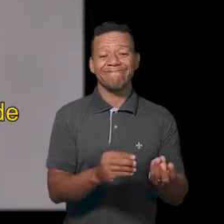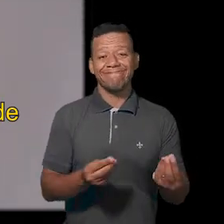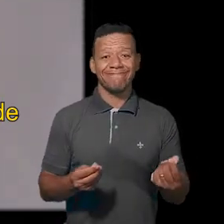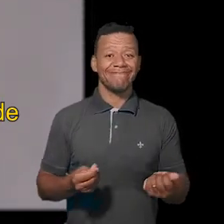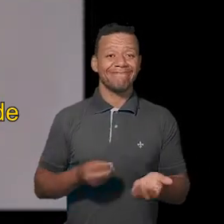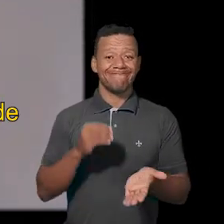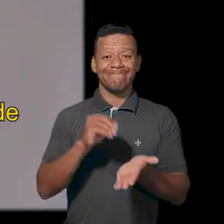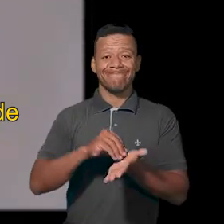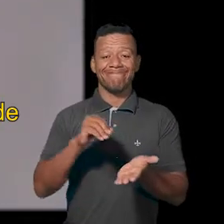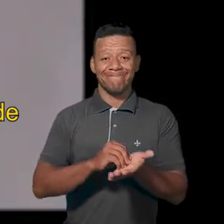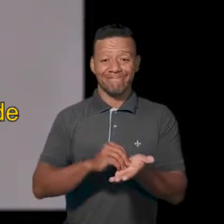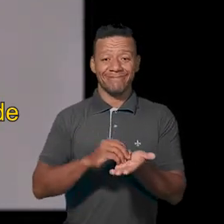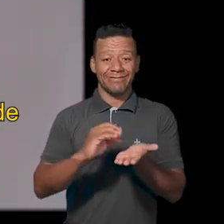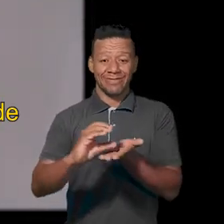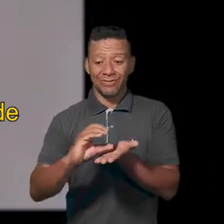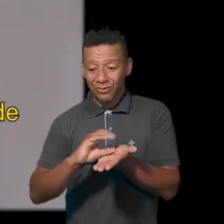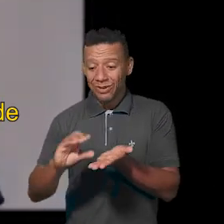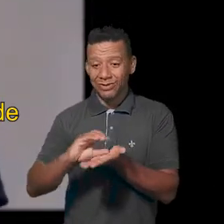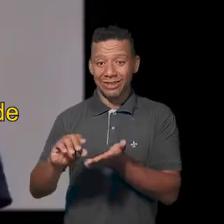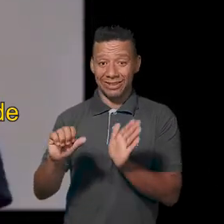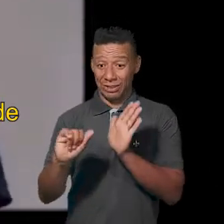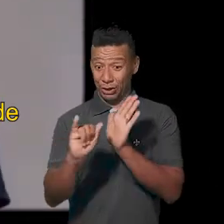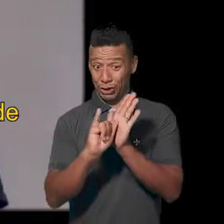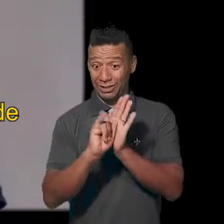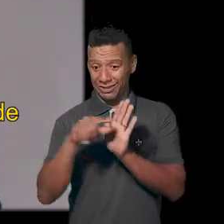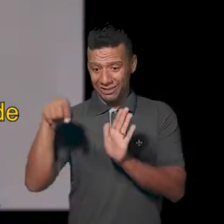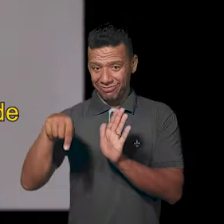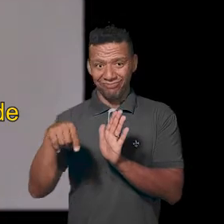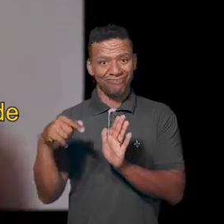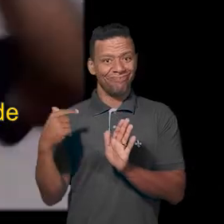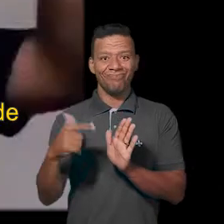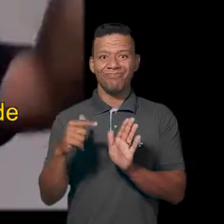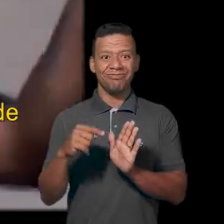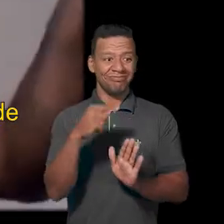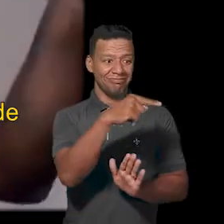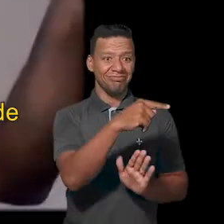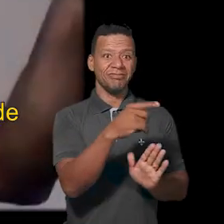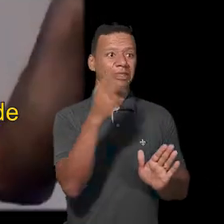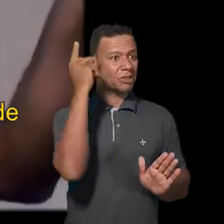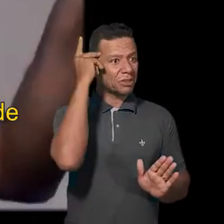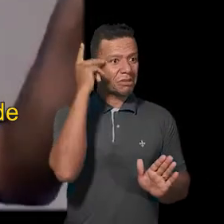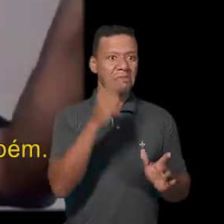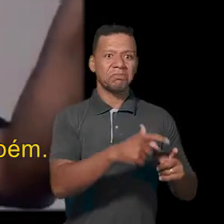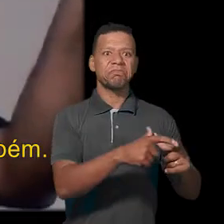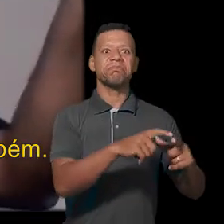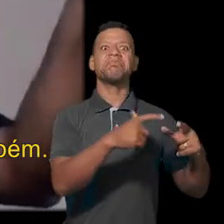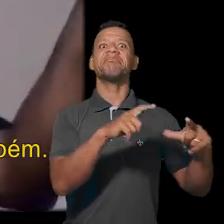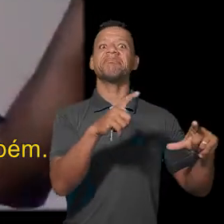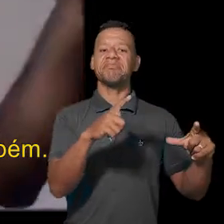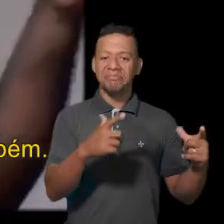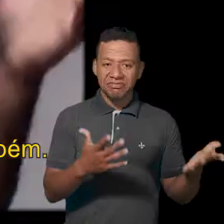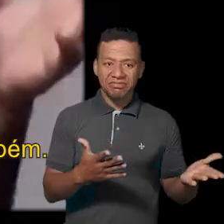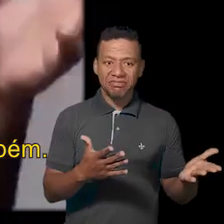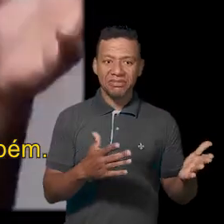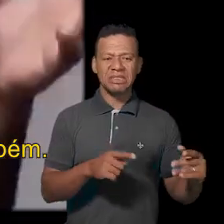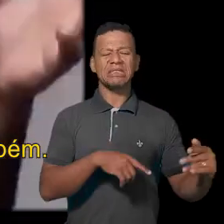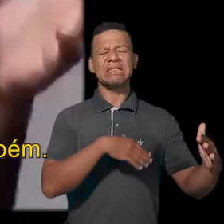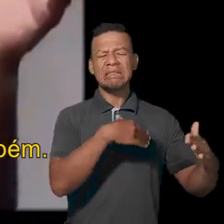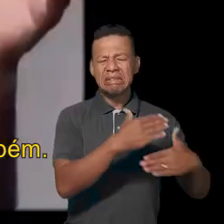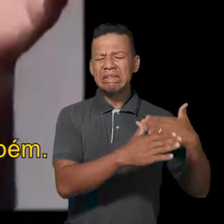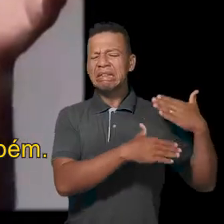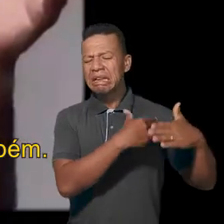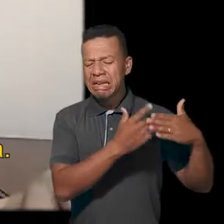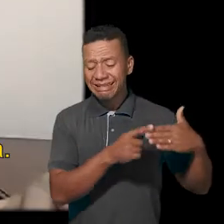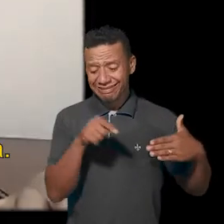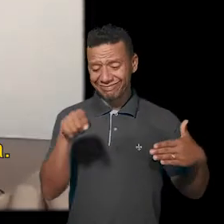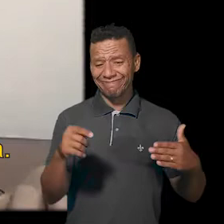teve editais de verdade, assim, para cultura, até surgiu o Vai em São Paulo, tempos depois surgiu o Vai em São